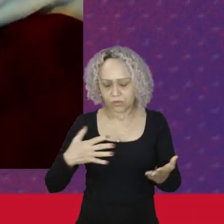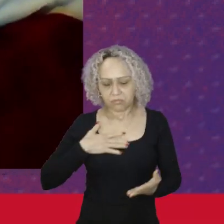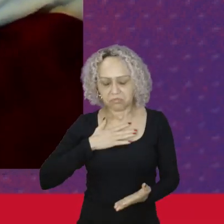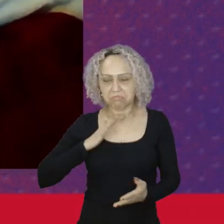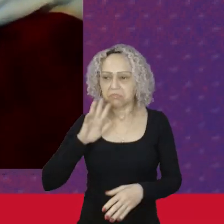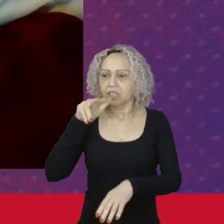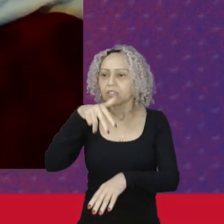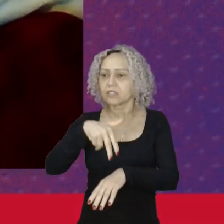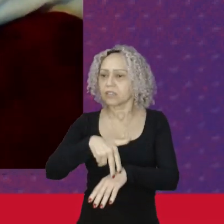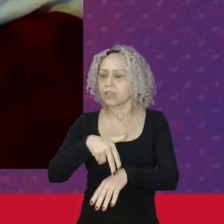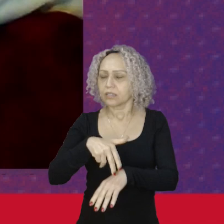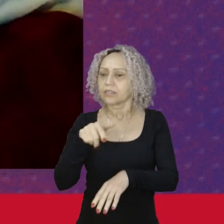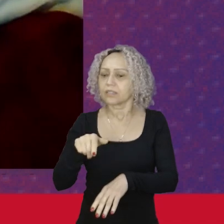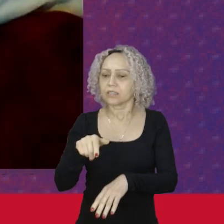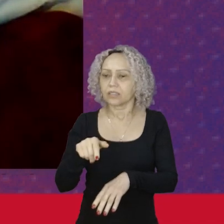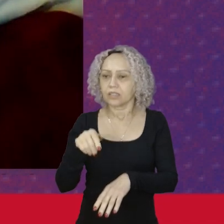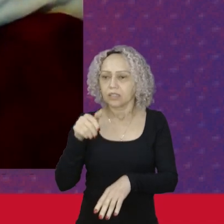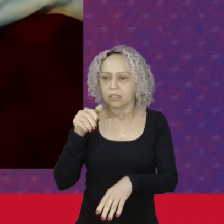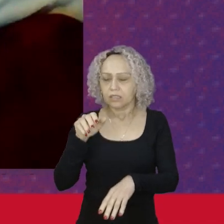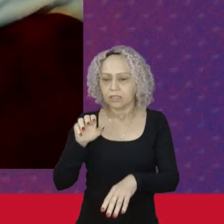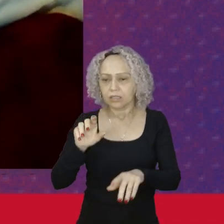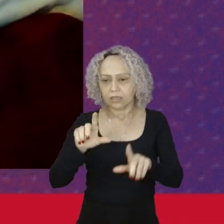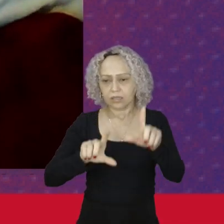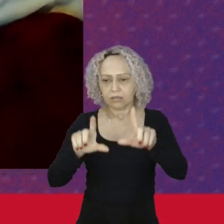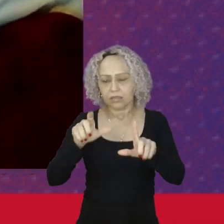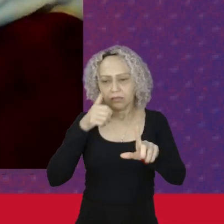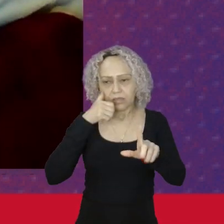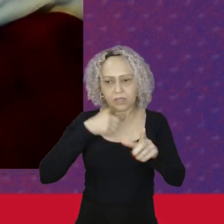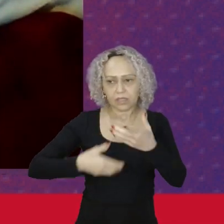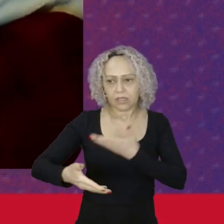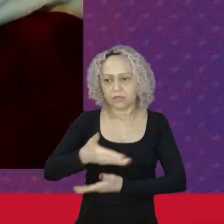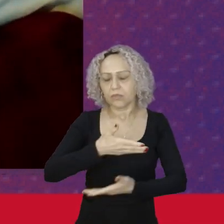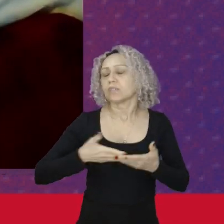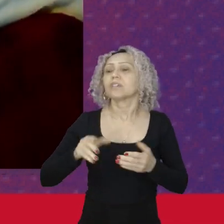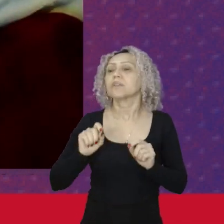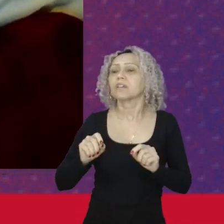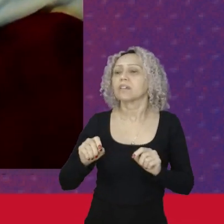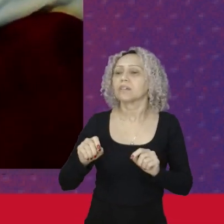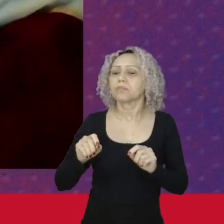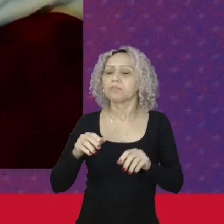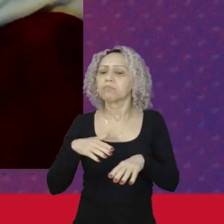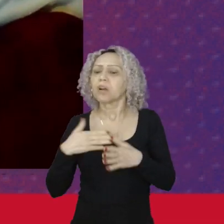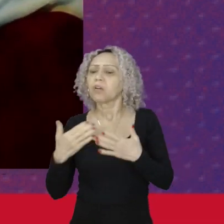convite do Elas por Elas para discutir